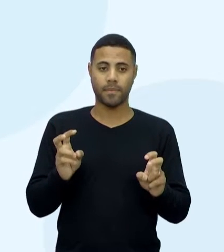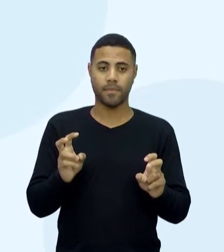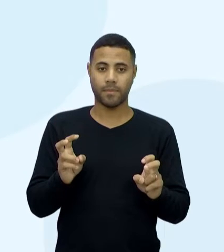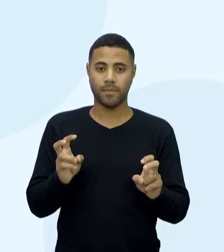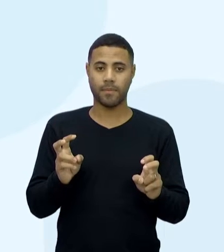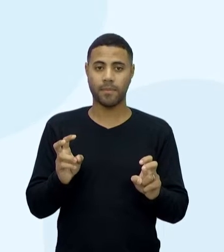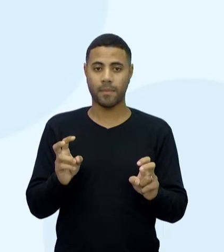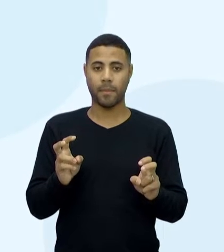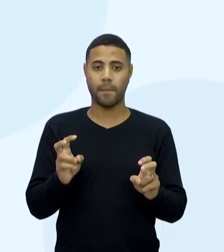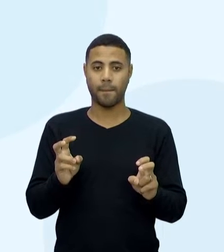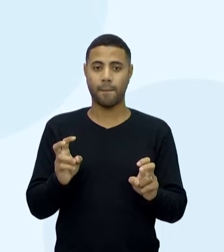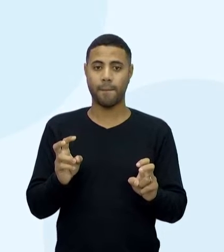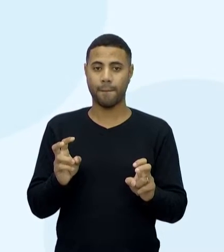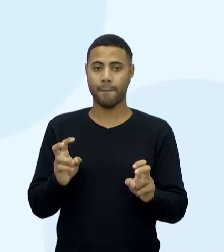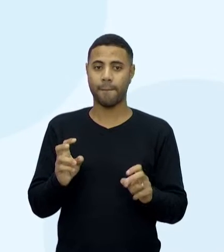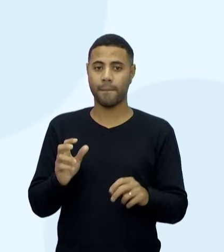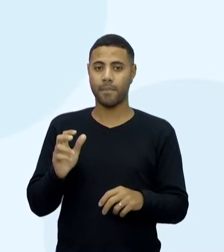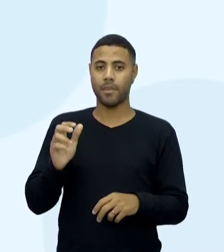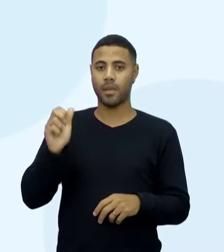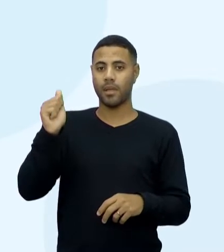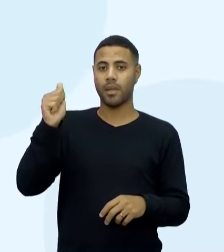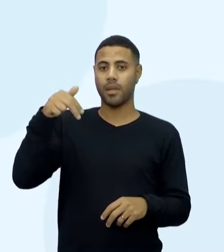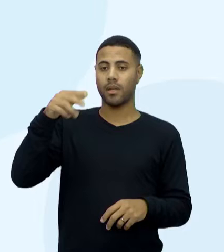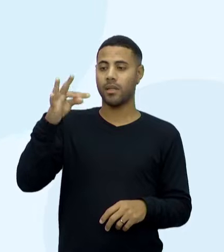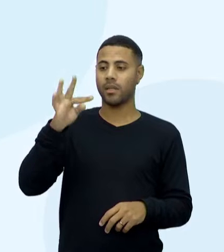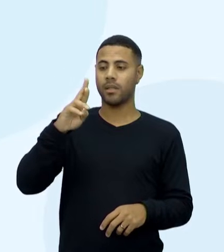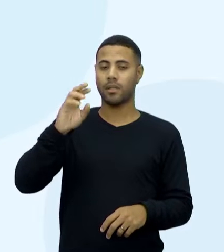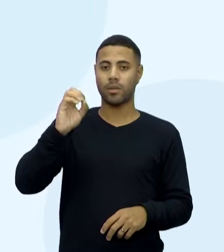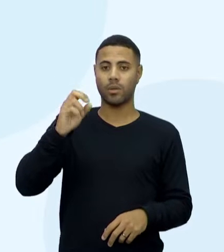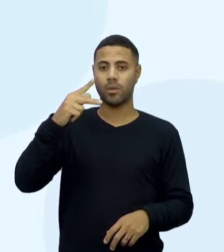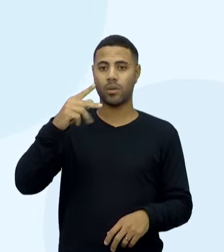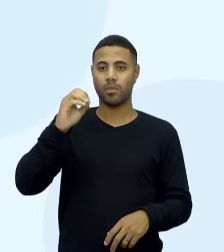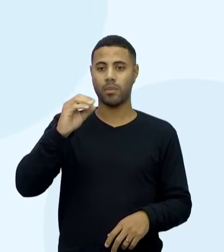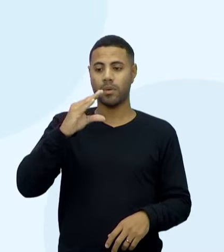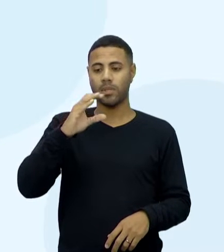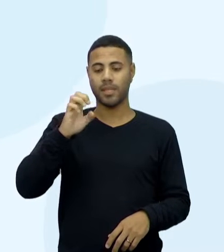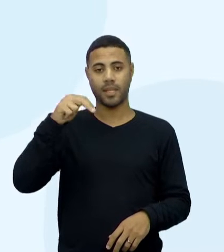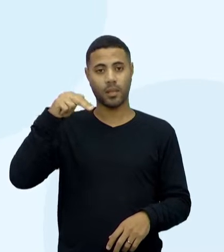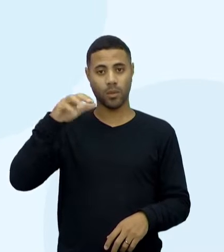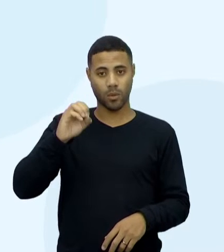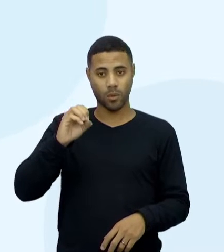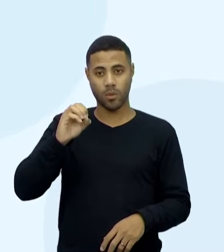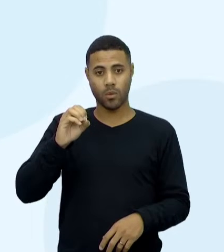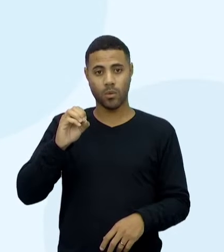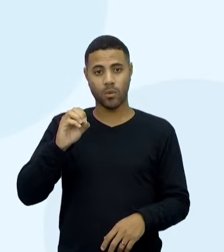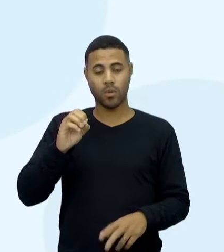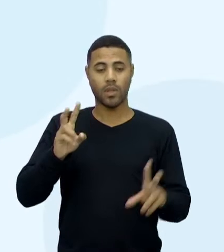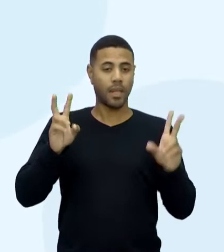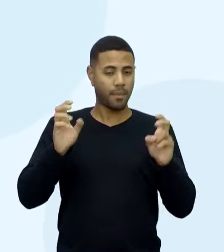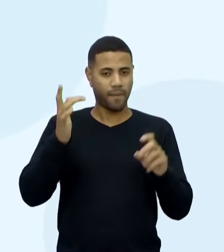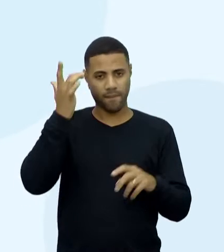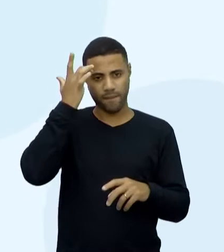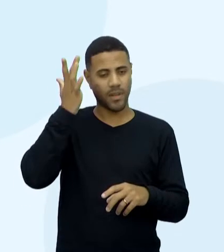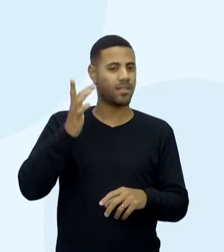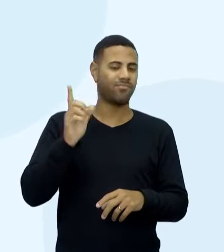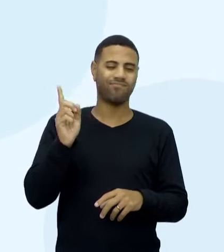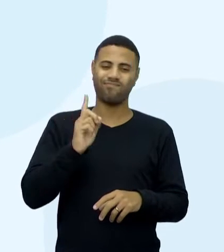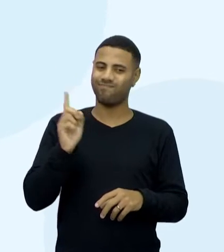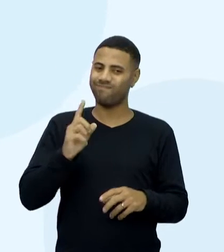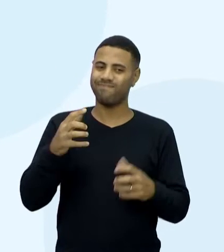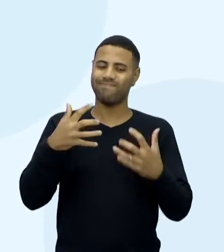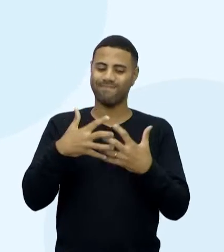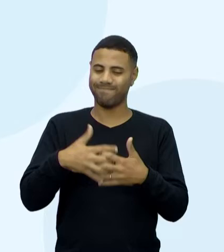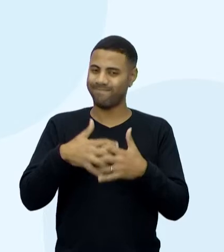o antropoceno antropoceno não é um termo assim tão fácil tão